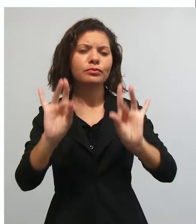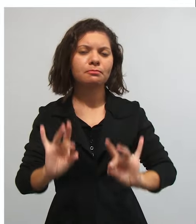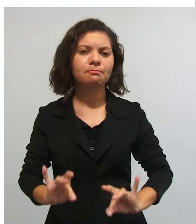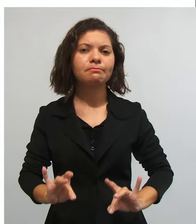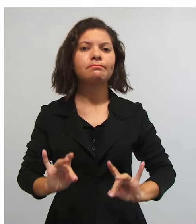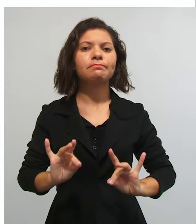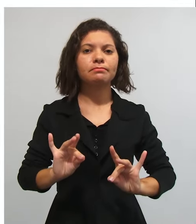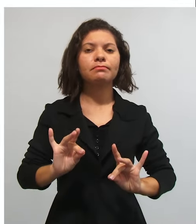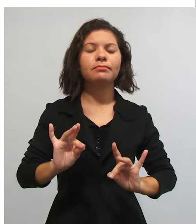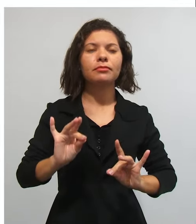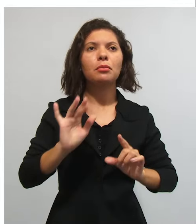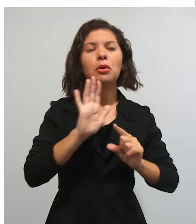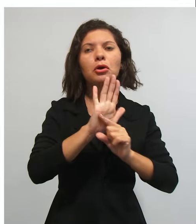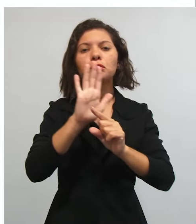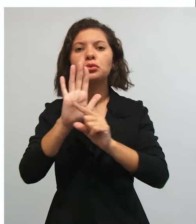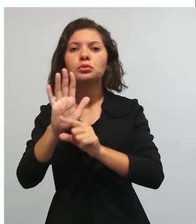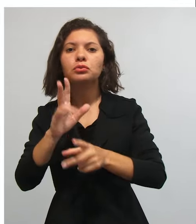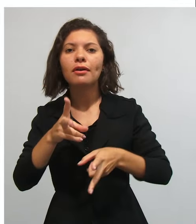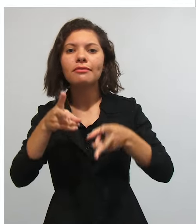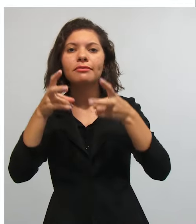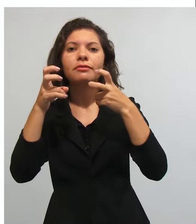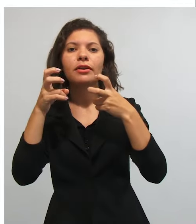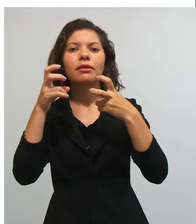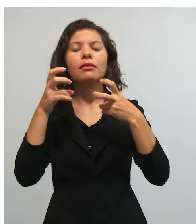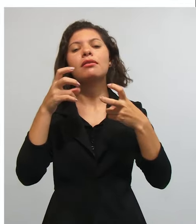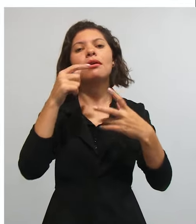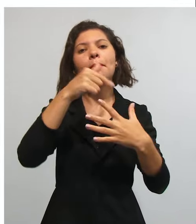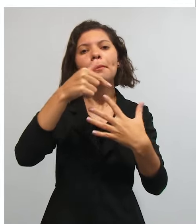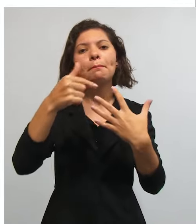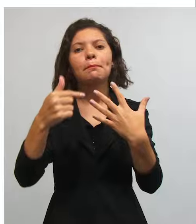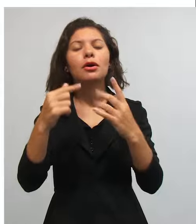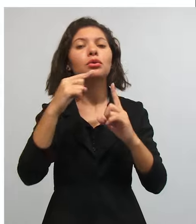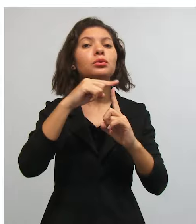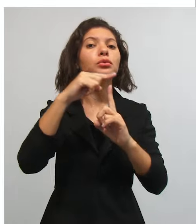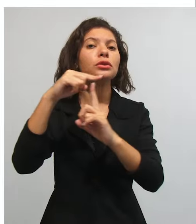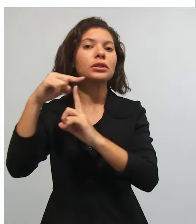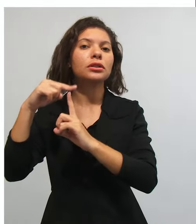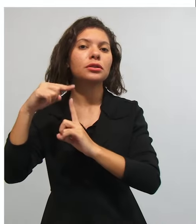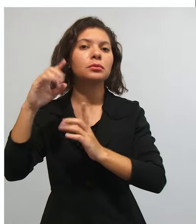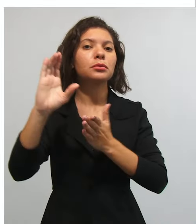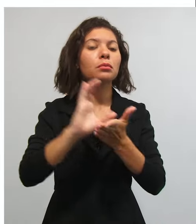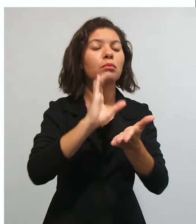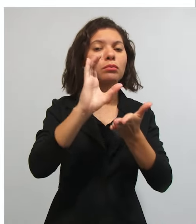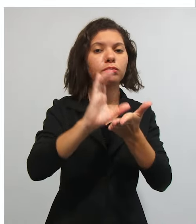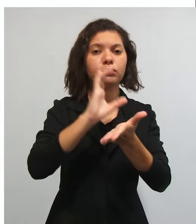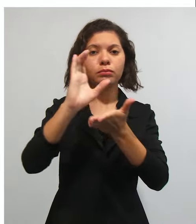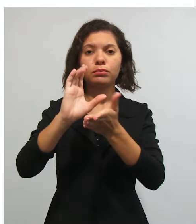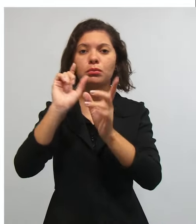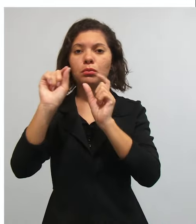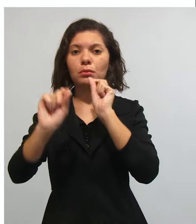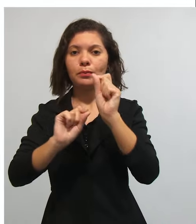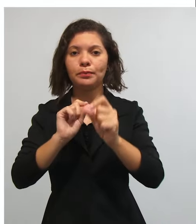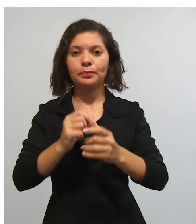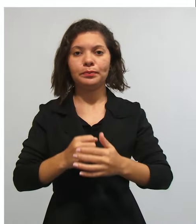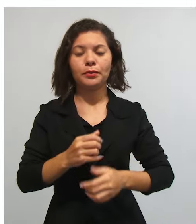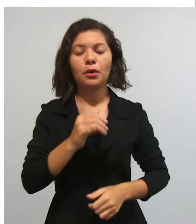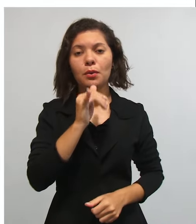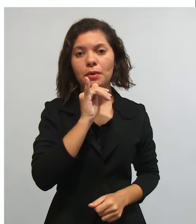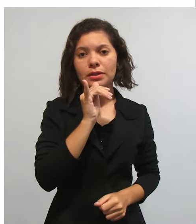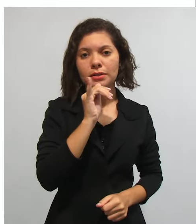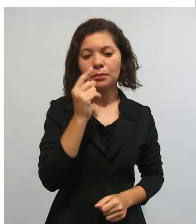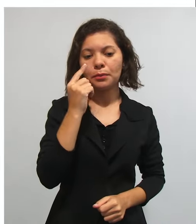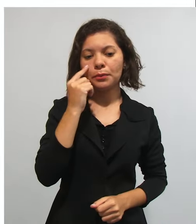na identificação da espécie de receita. Então, a gente tem aqui um exemplo. A categoria 1,